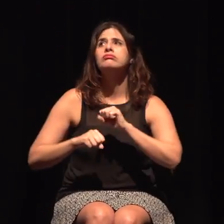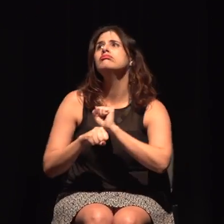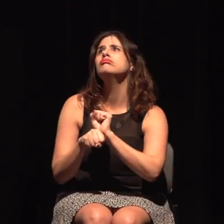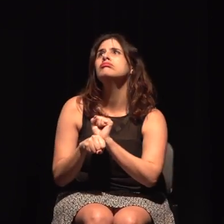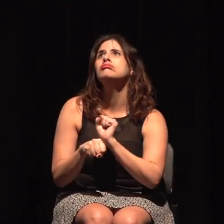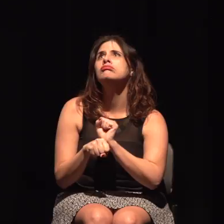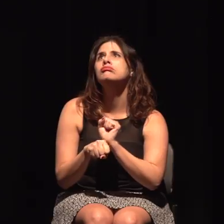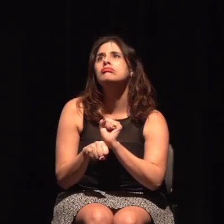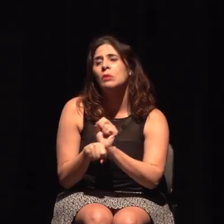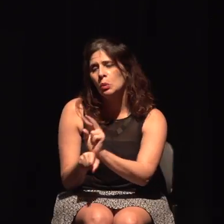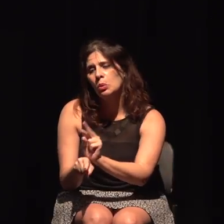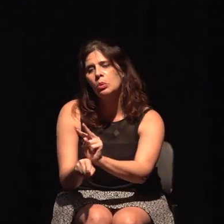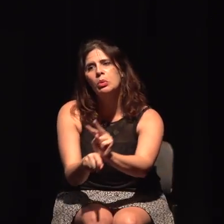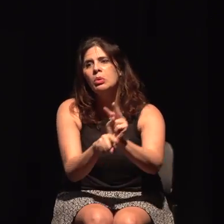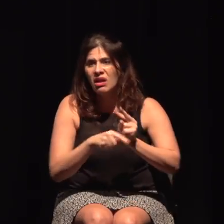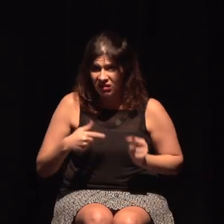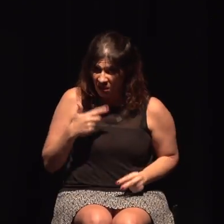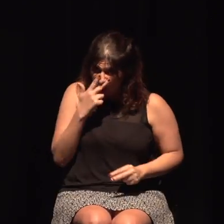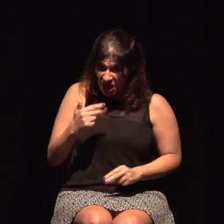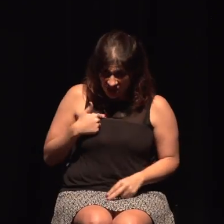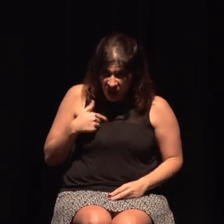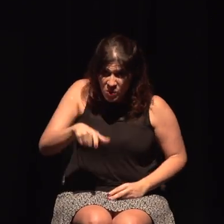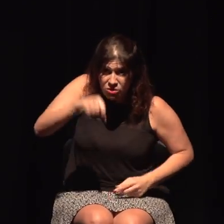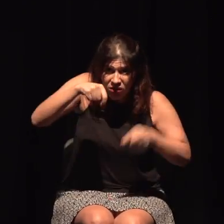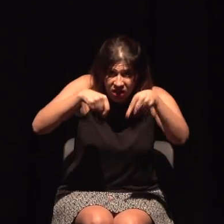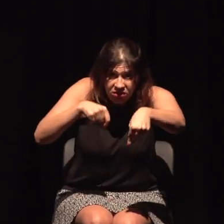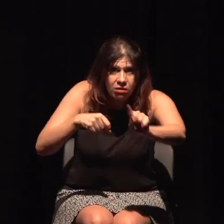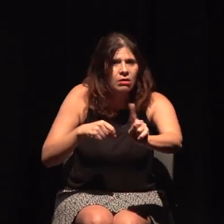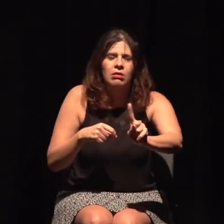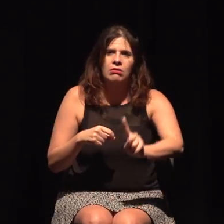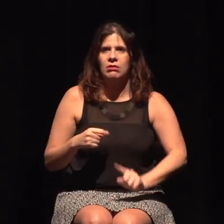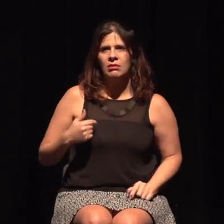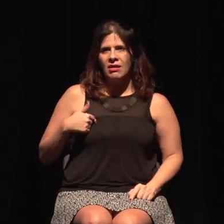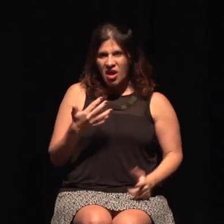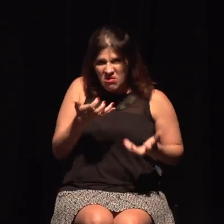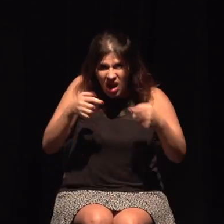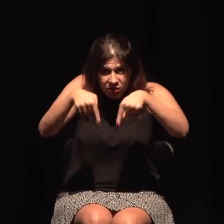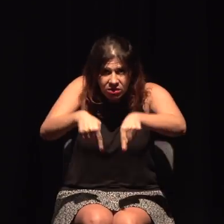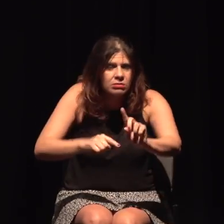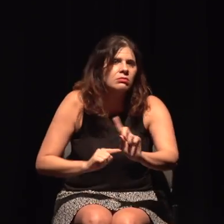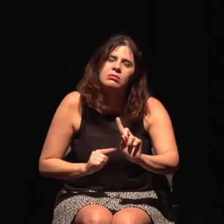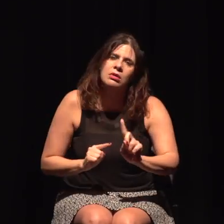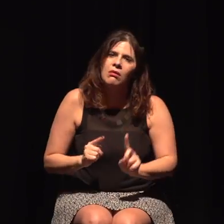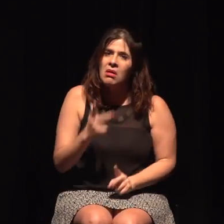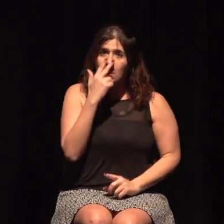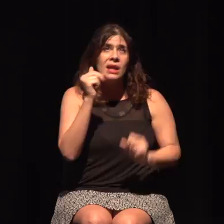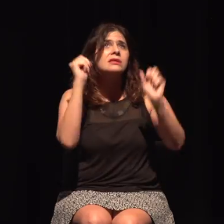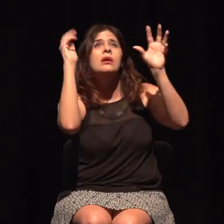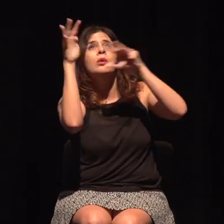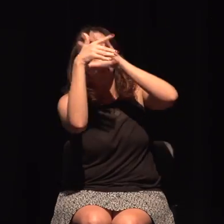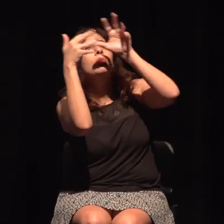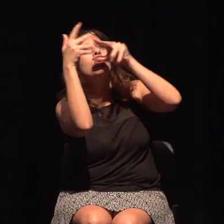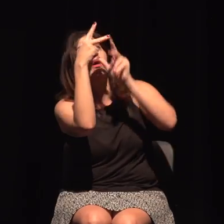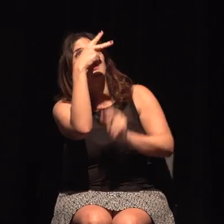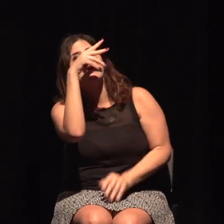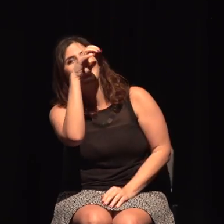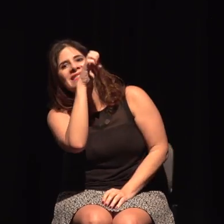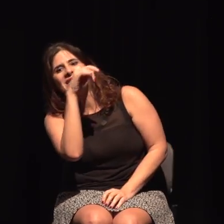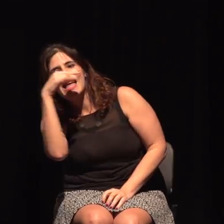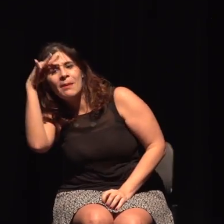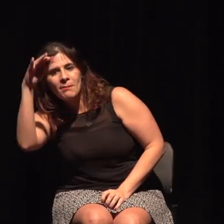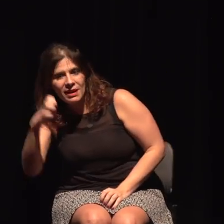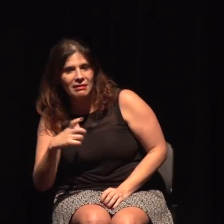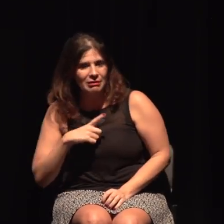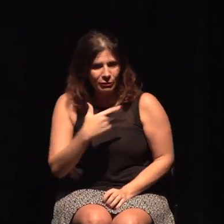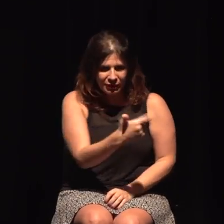se eu preferisse estar aqui, não prefiro. Como se eu tivesse escolhido ficar aqui, não escolhi. Como se não existisse a estepe, mas acima as nuvens